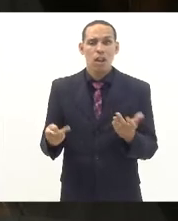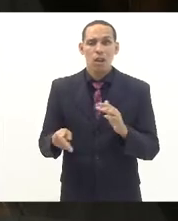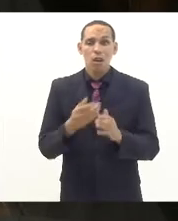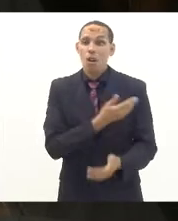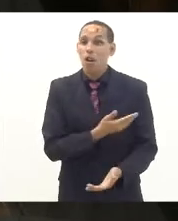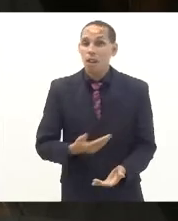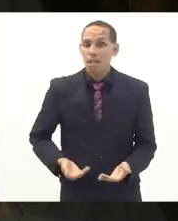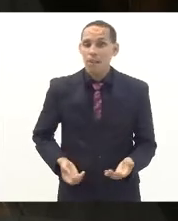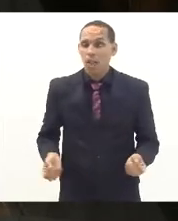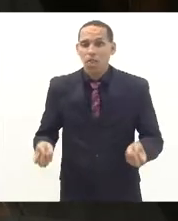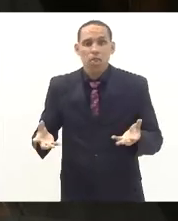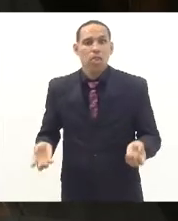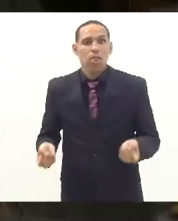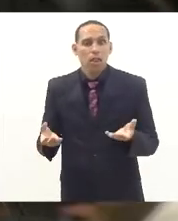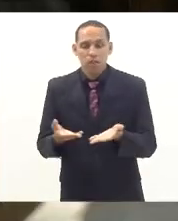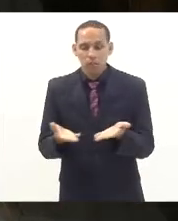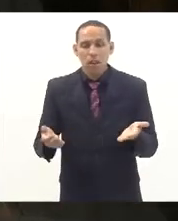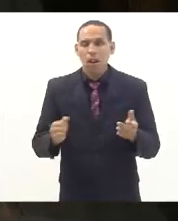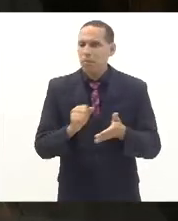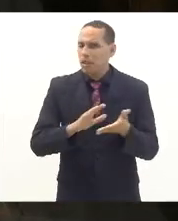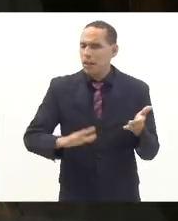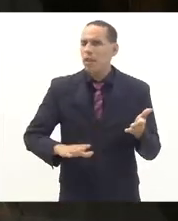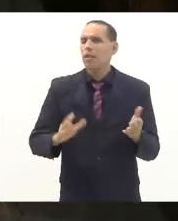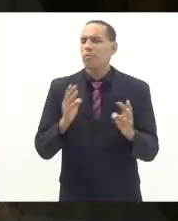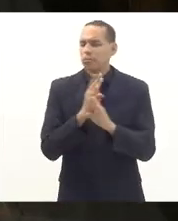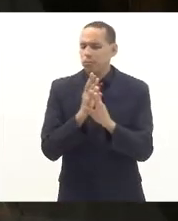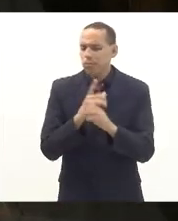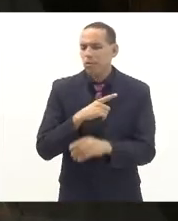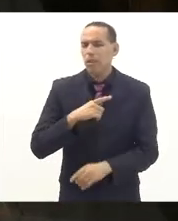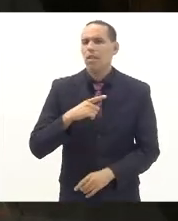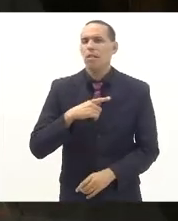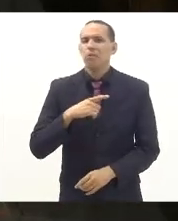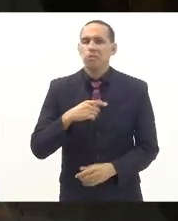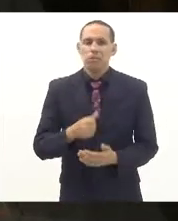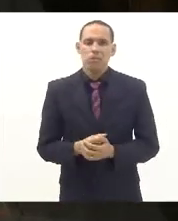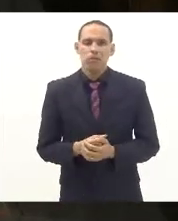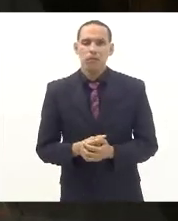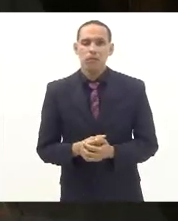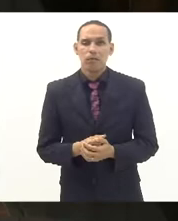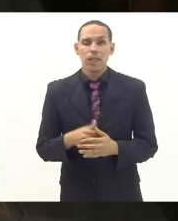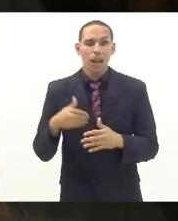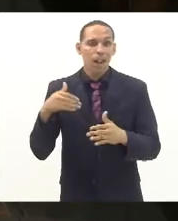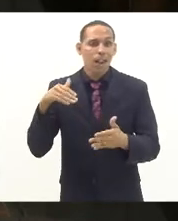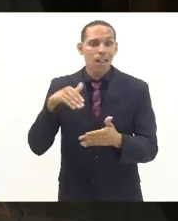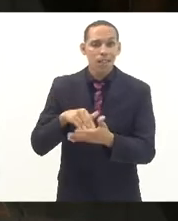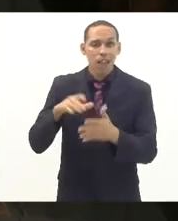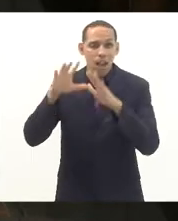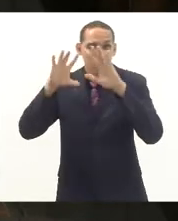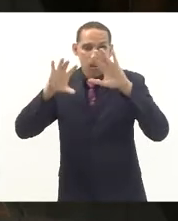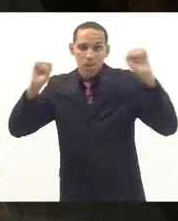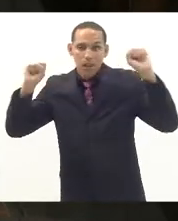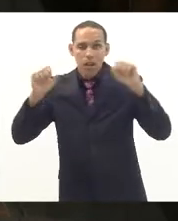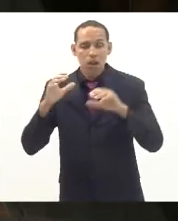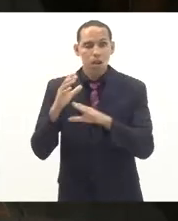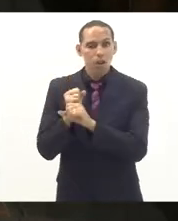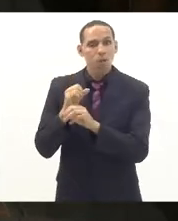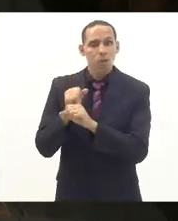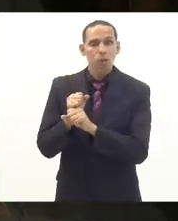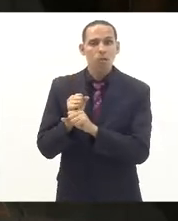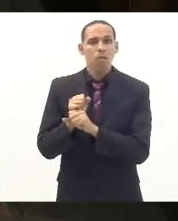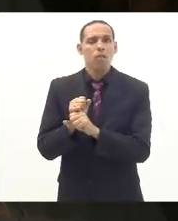neste tipo de atividade que está sob forte e suspensão Como diz a tal ponto que o Tribunal de Contas do Estado decidiu